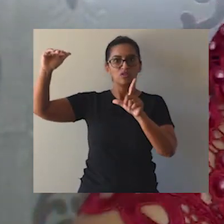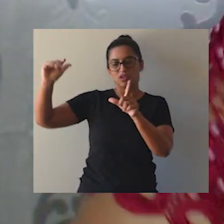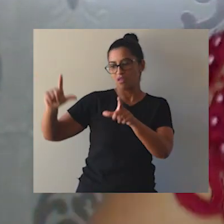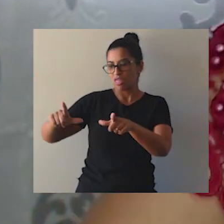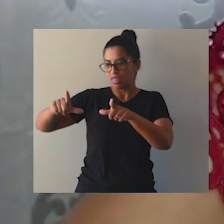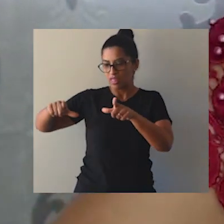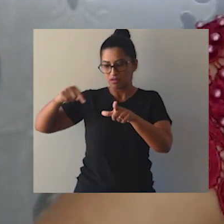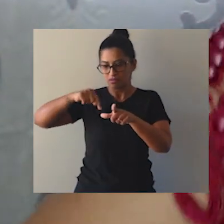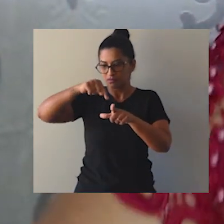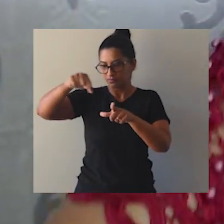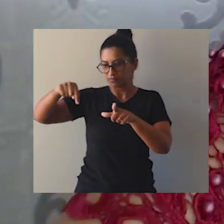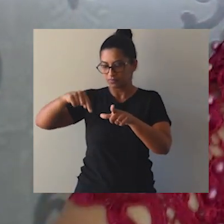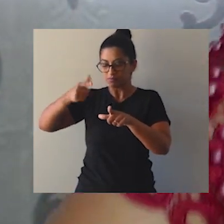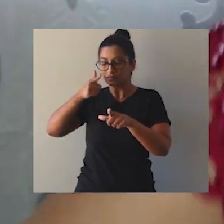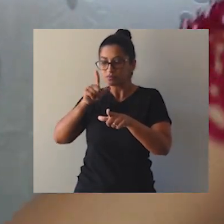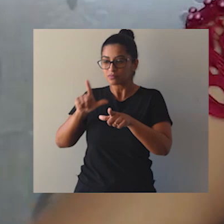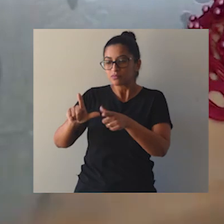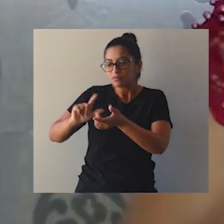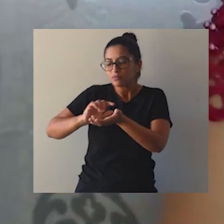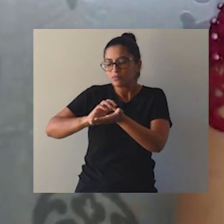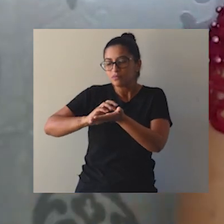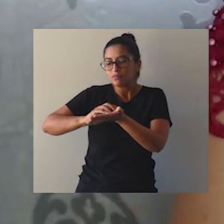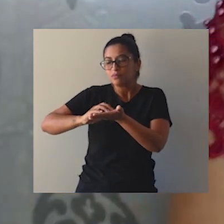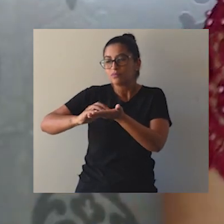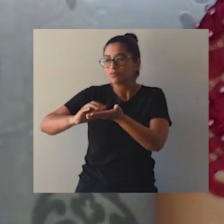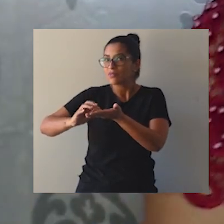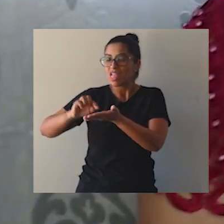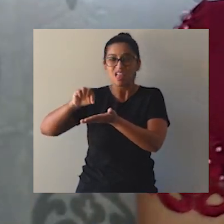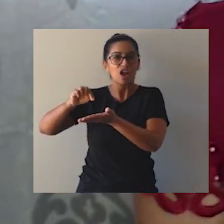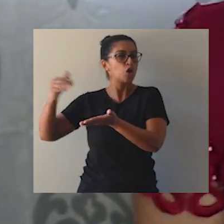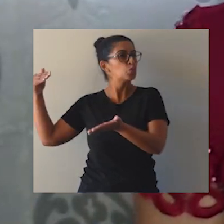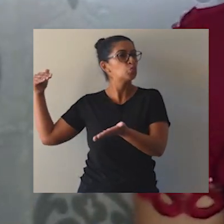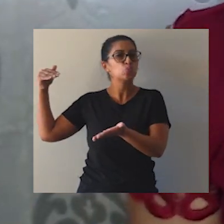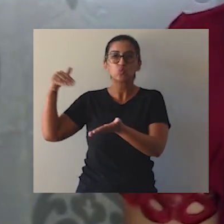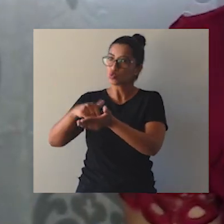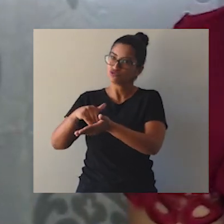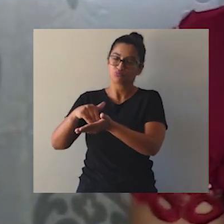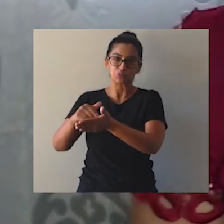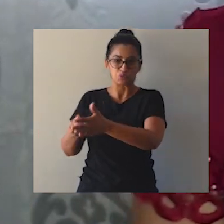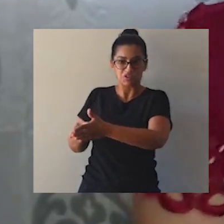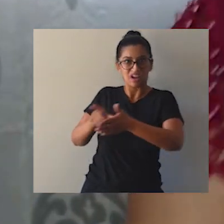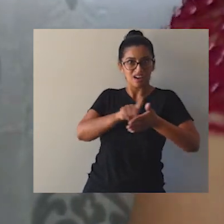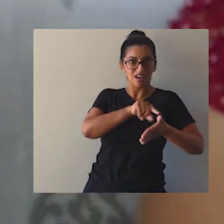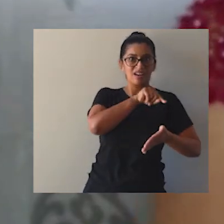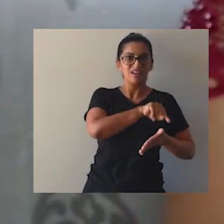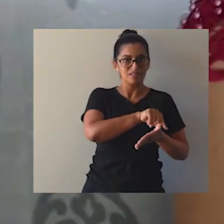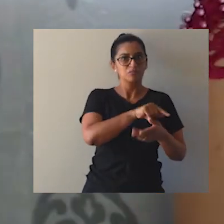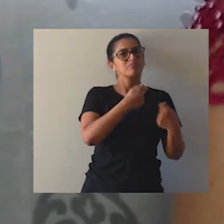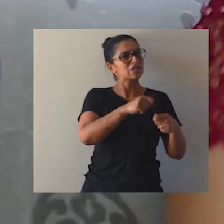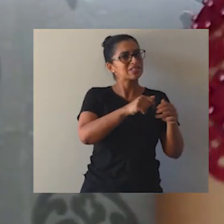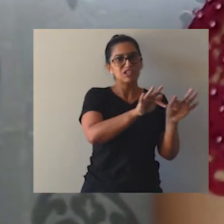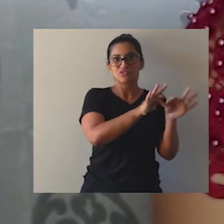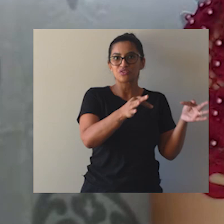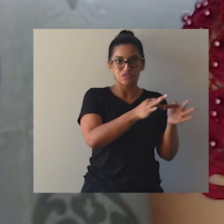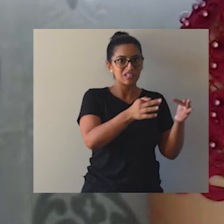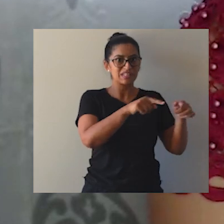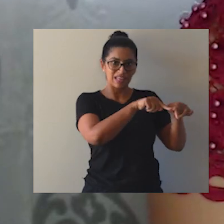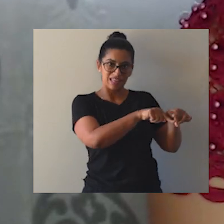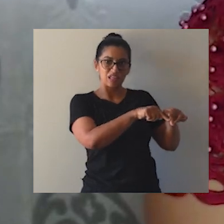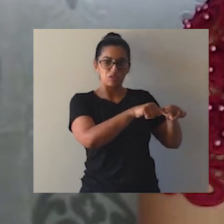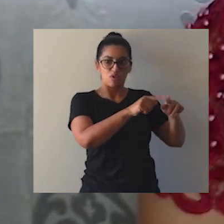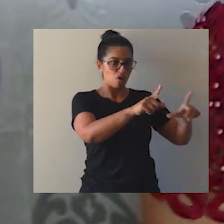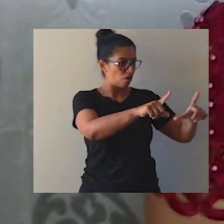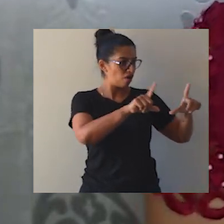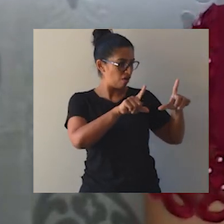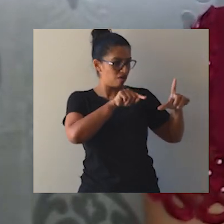reglete, né? Então, primeiro eu vou trabalhar o quê? Vamos trabalhar com coisas grandes, célula, isso aqui, ó, né? Então, isso aqui são células